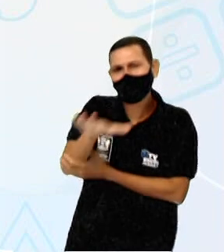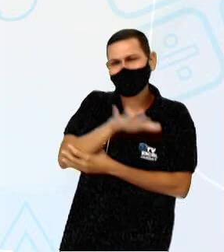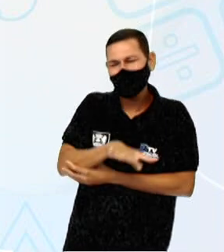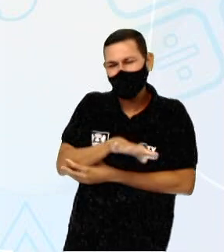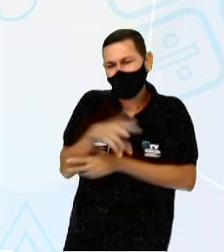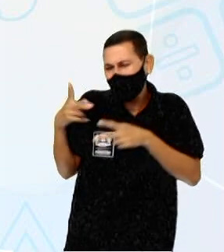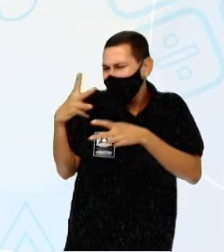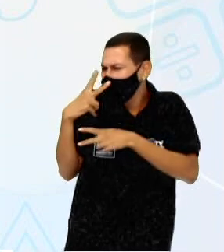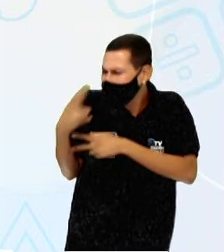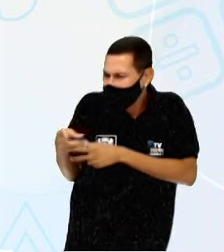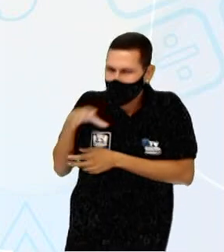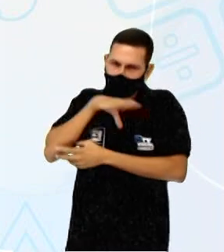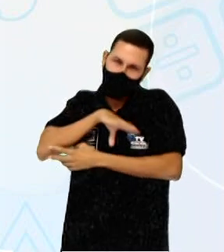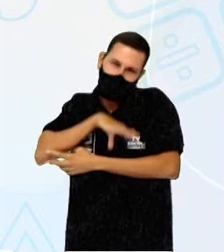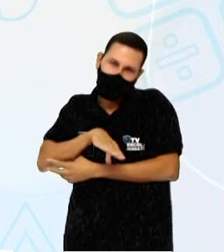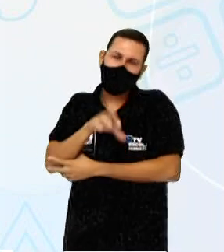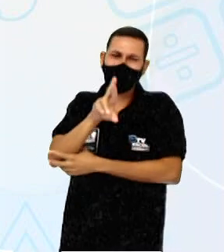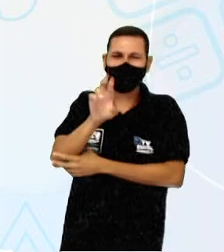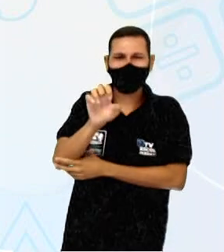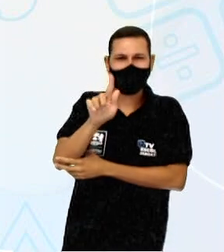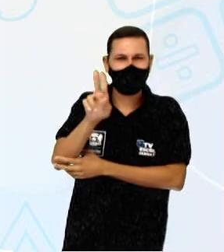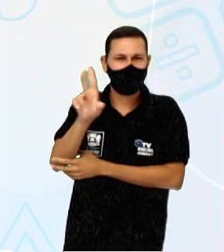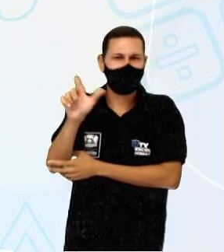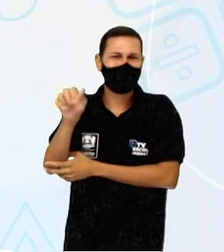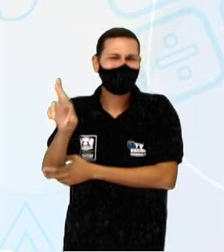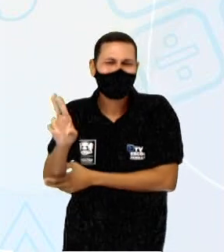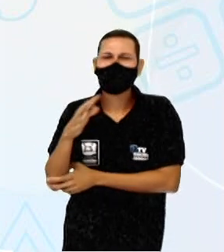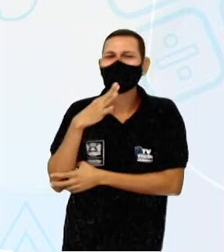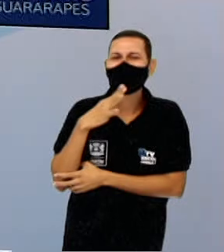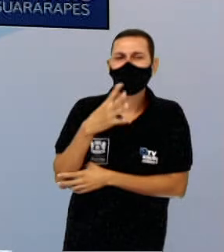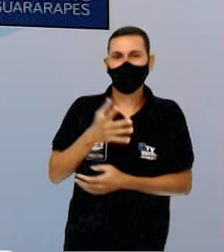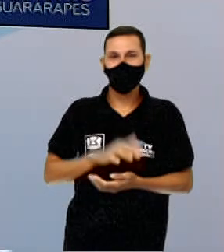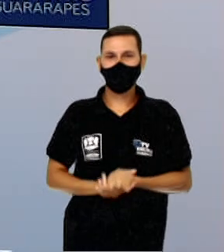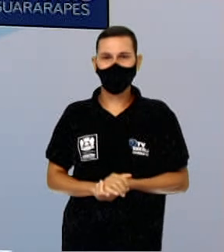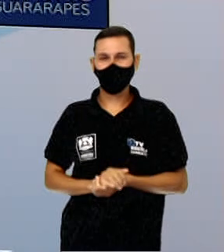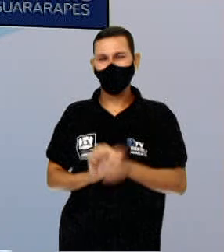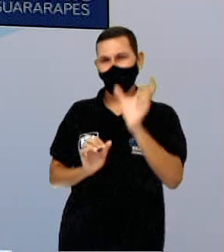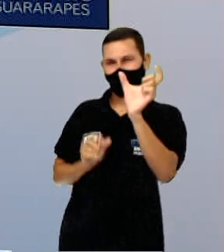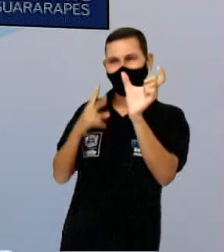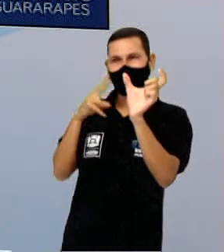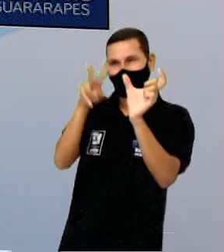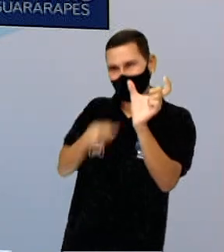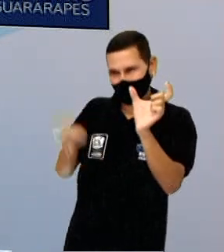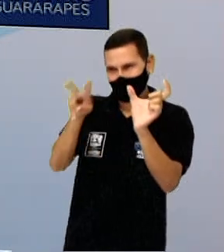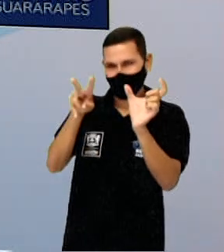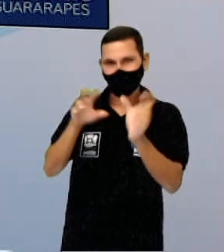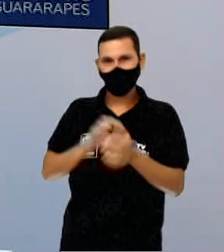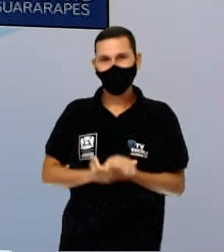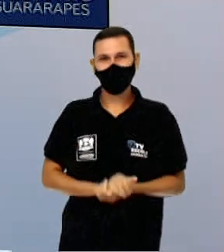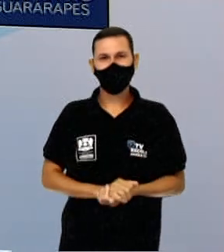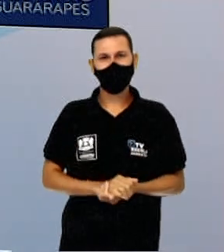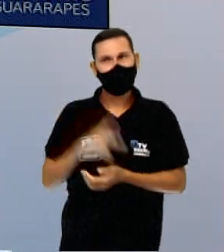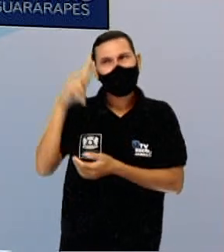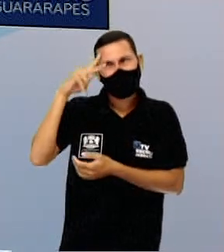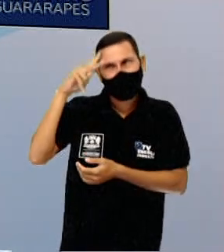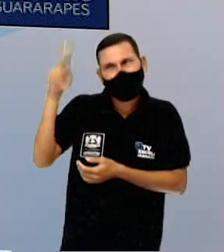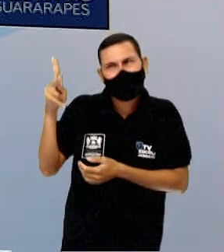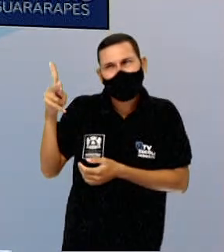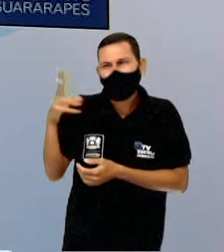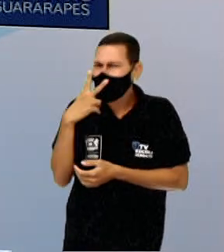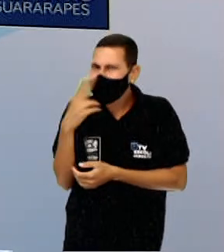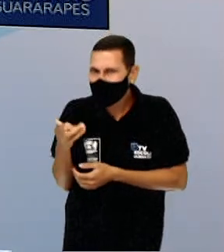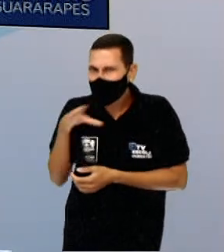português, são regulares. Por exemplo, educate. A palavra educate lembra para vocês alguma palavra